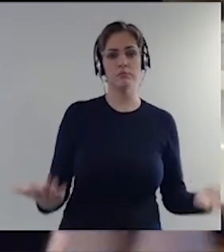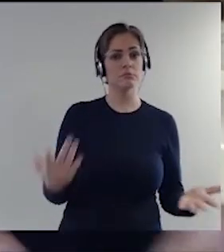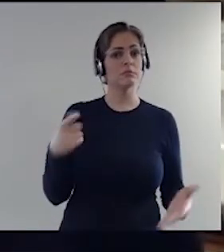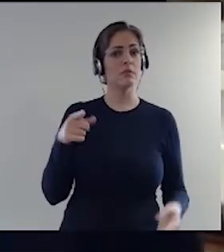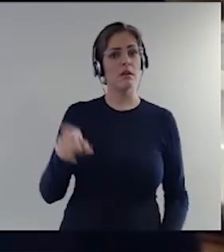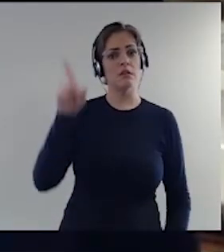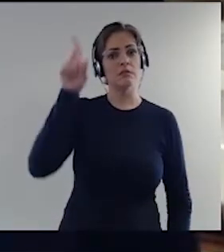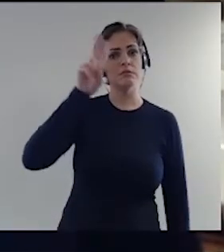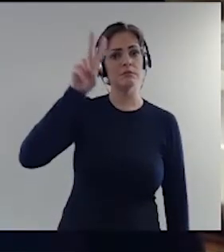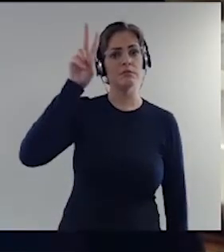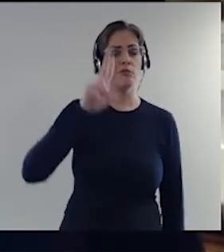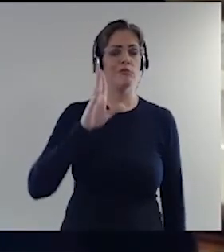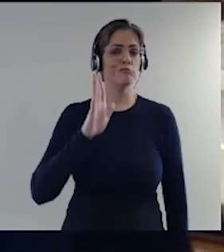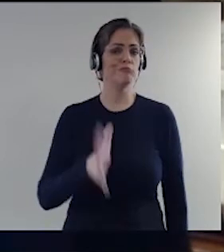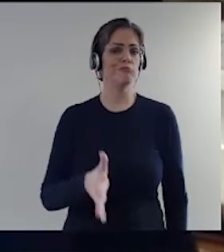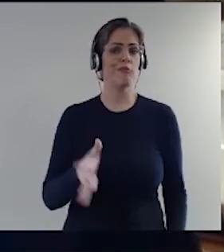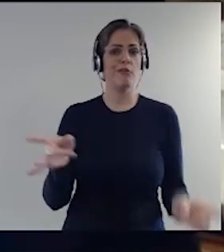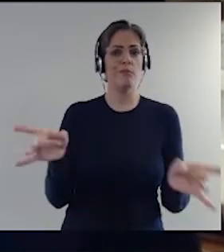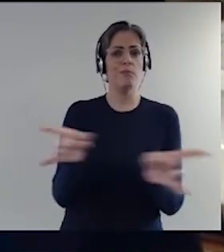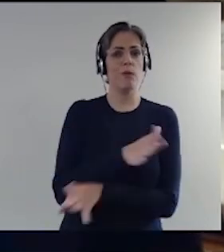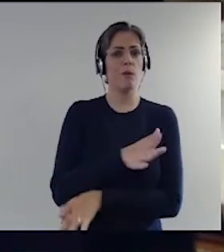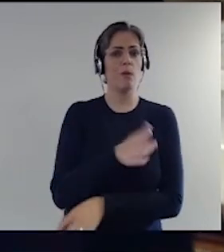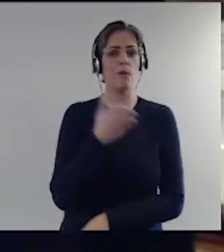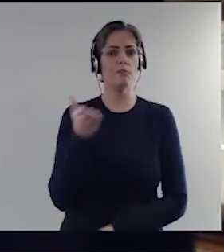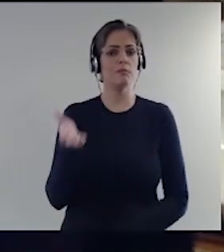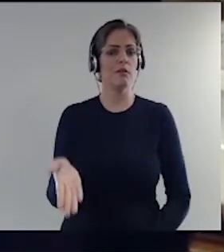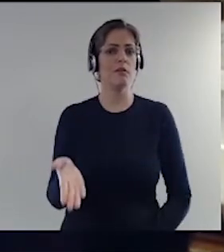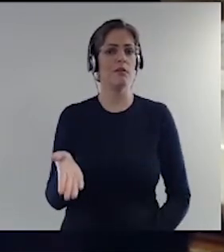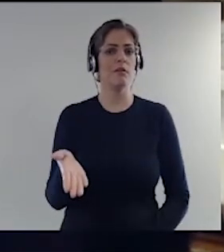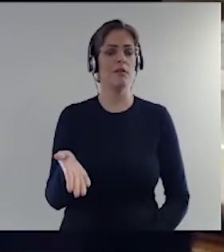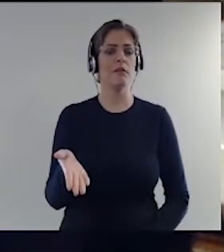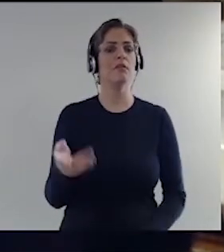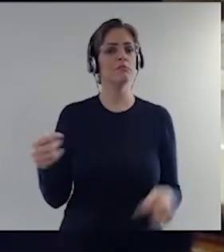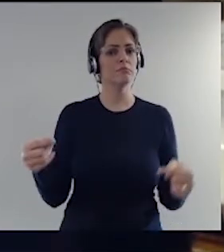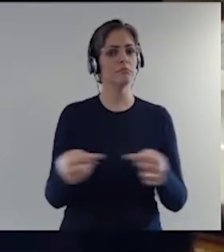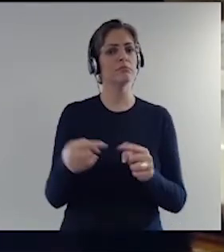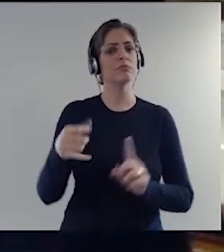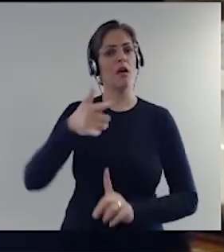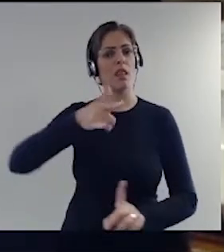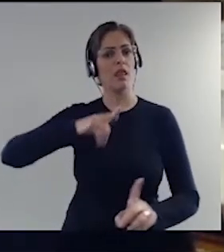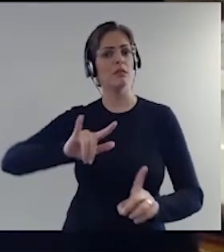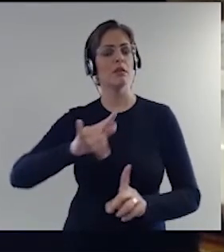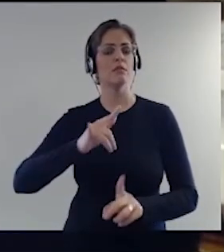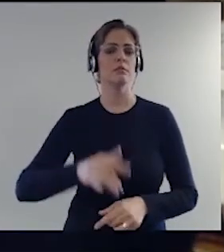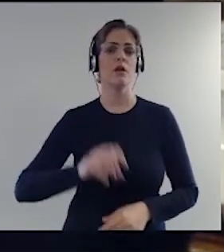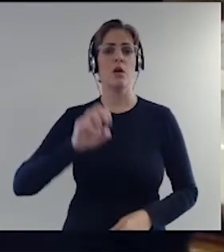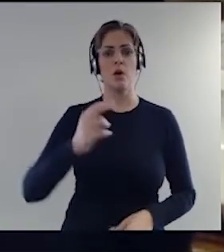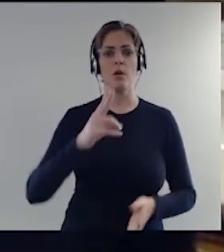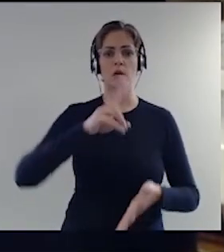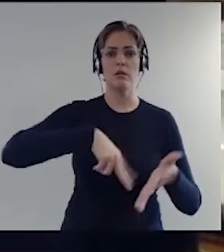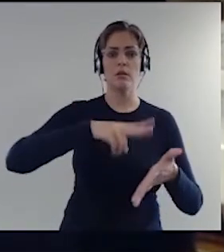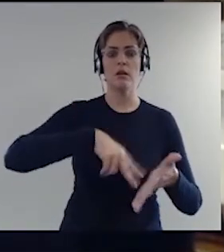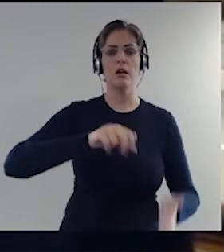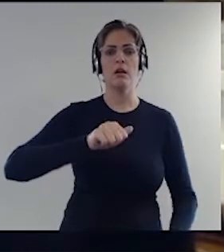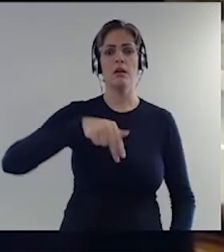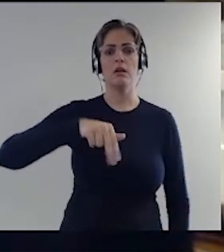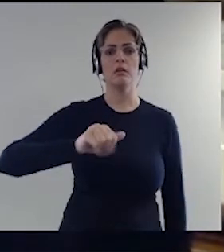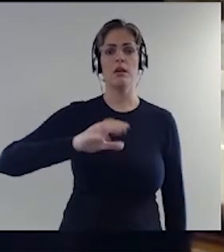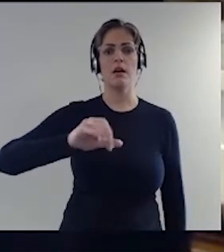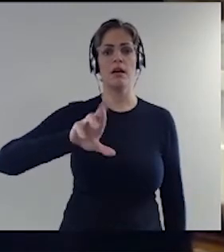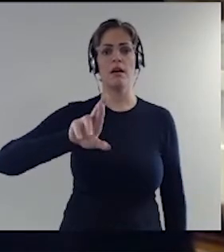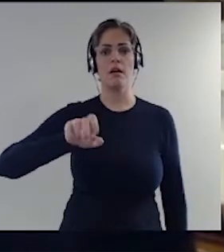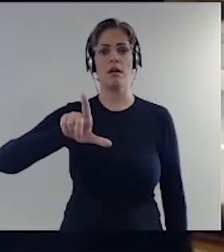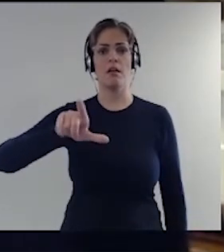aí uma história relativa à alienação parental. Para quem leu Ana Karenina, também vai